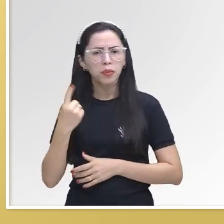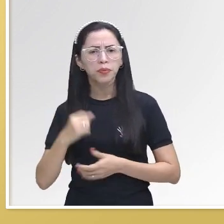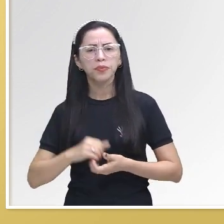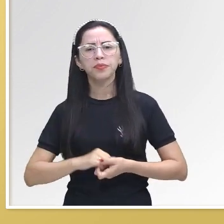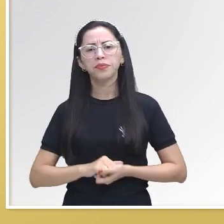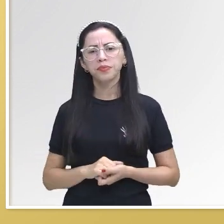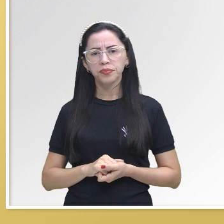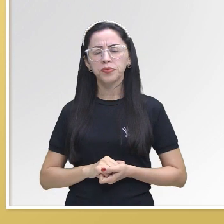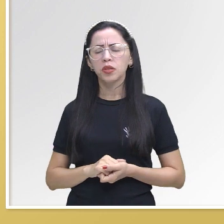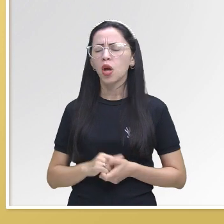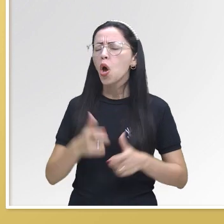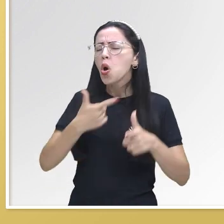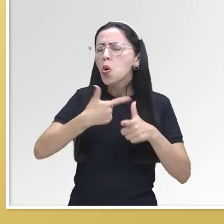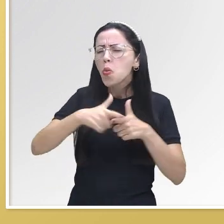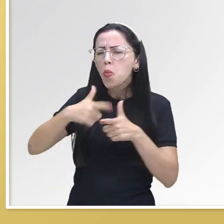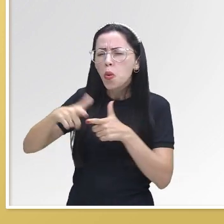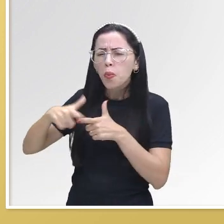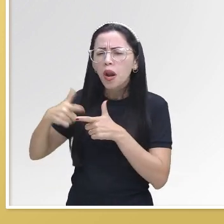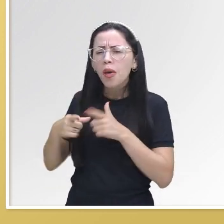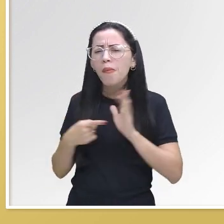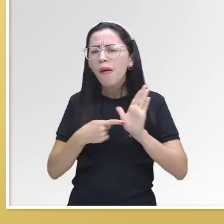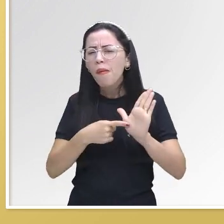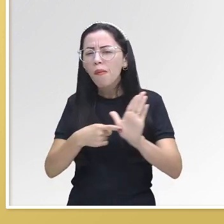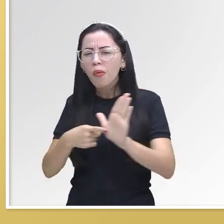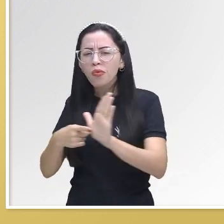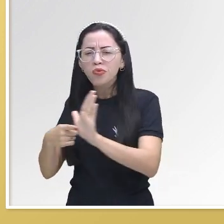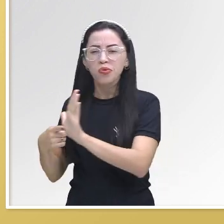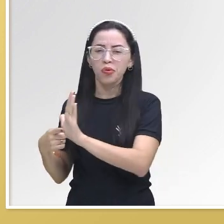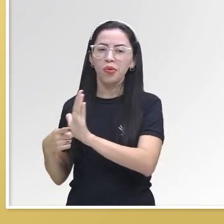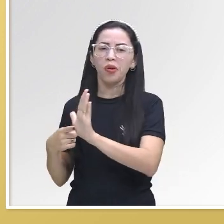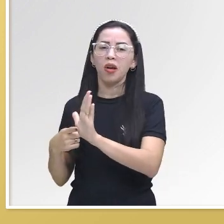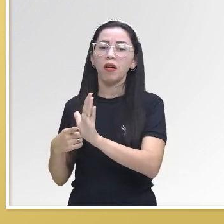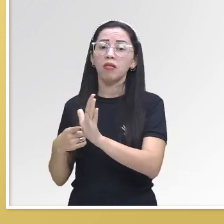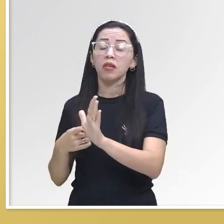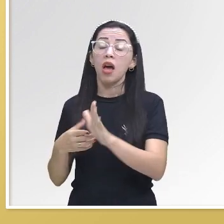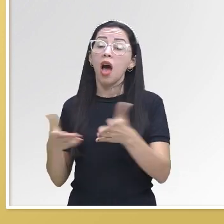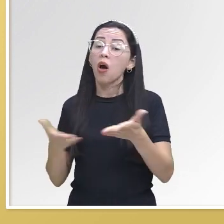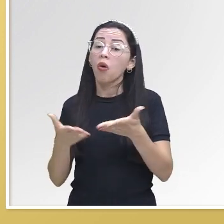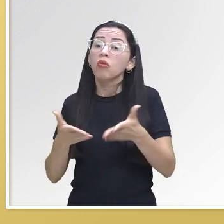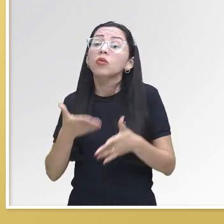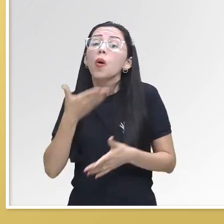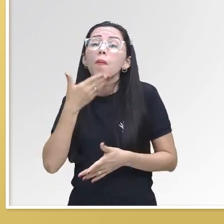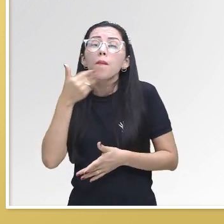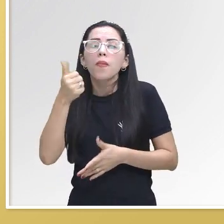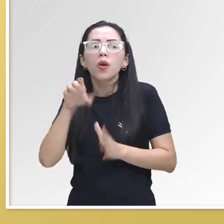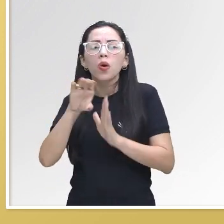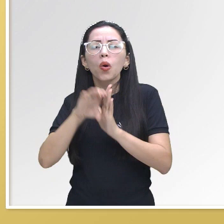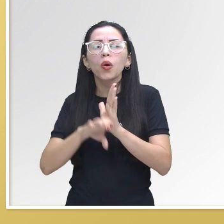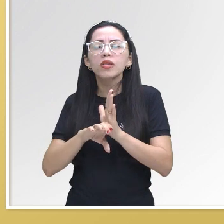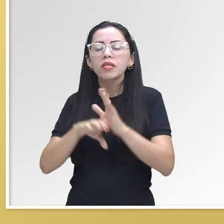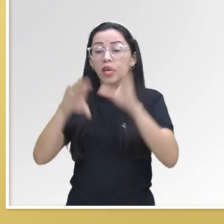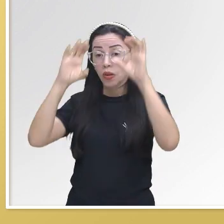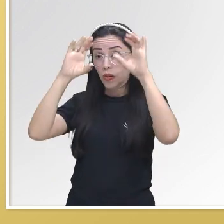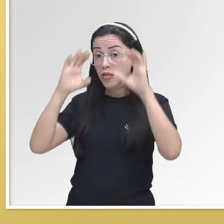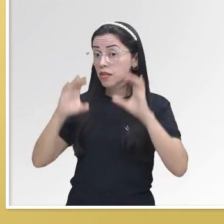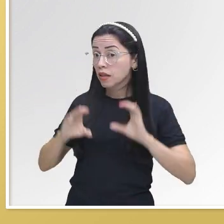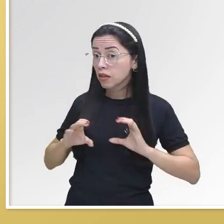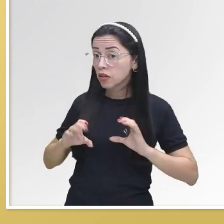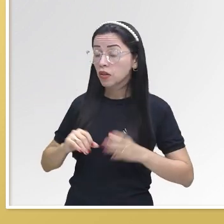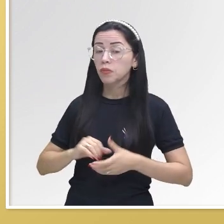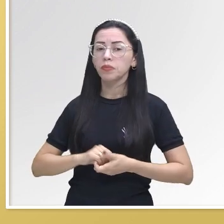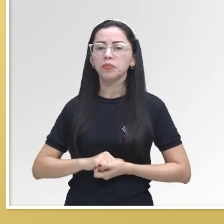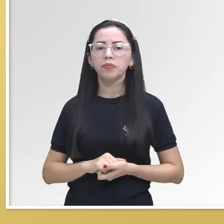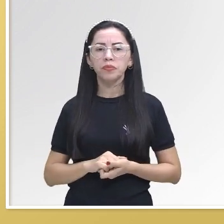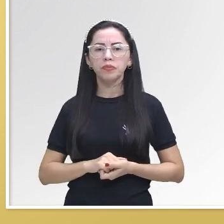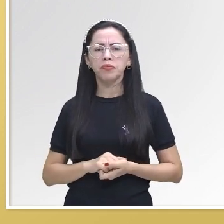Após todos os casos evidenciados nessa aula, qual o melhor conceito para a cidadania? Vamos pensar. Será que